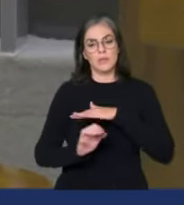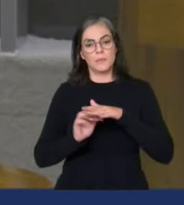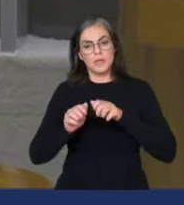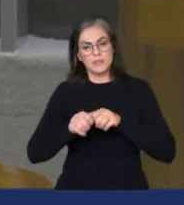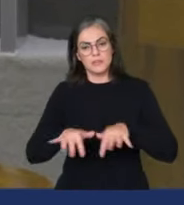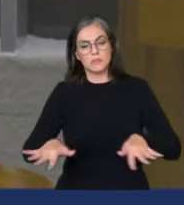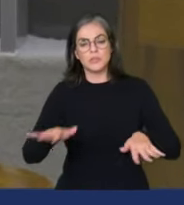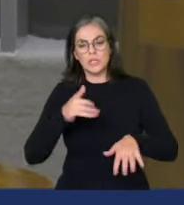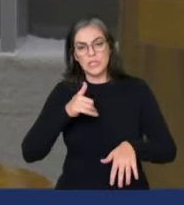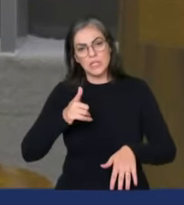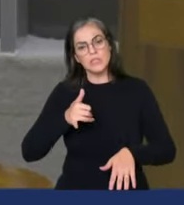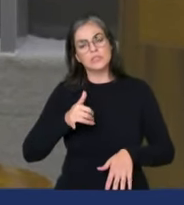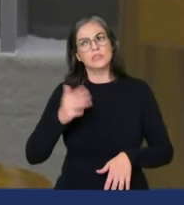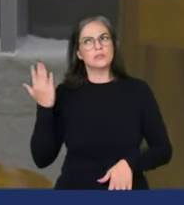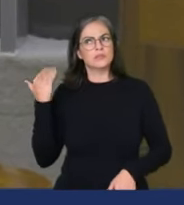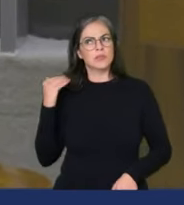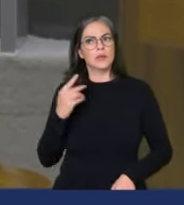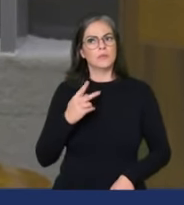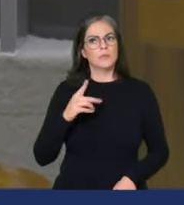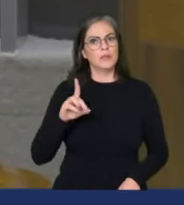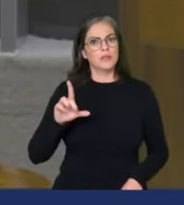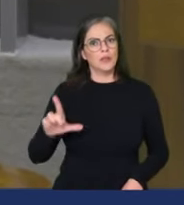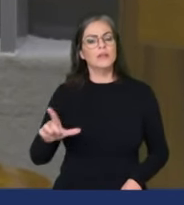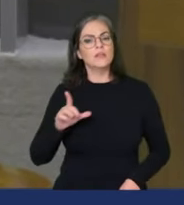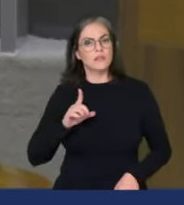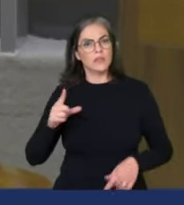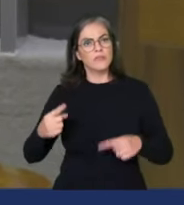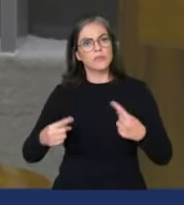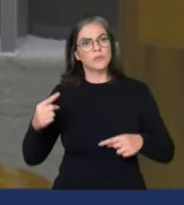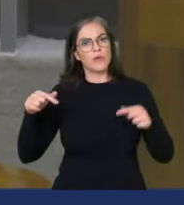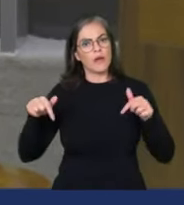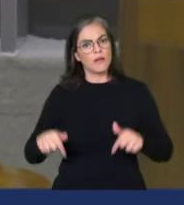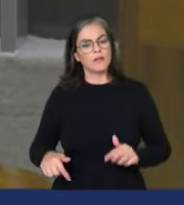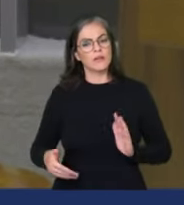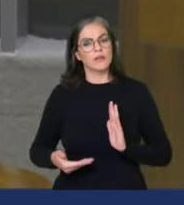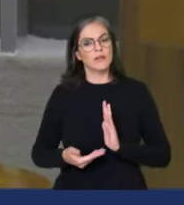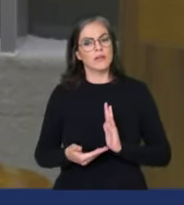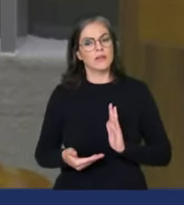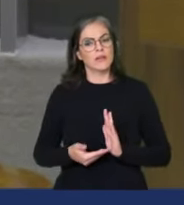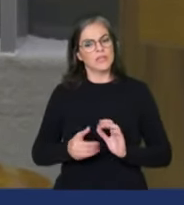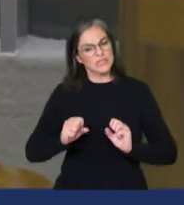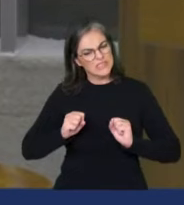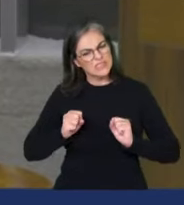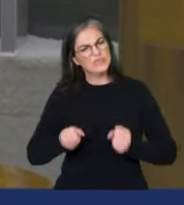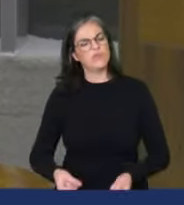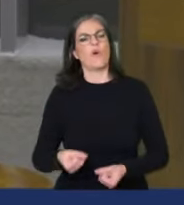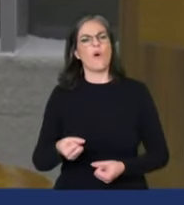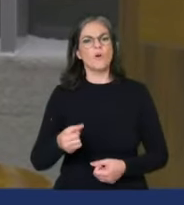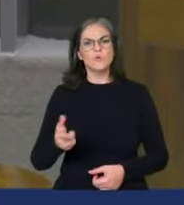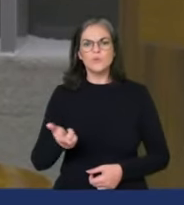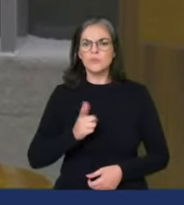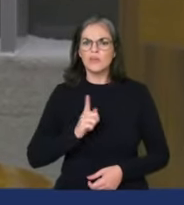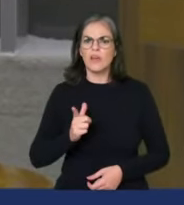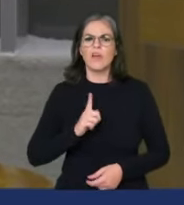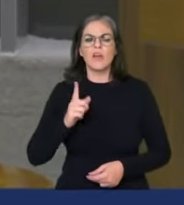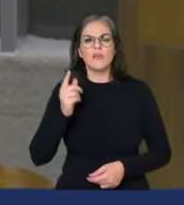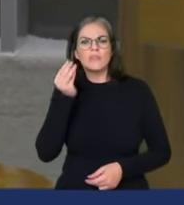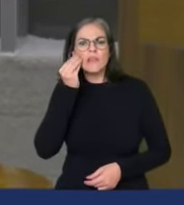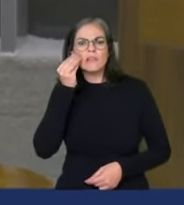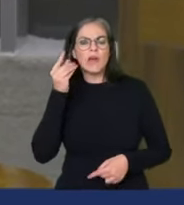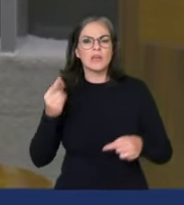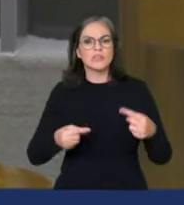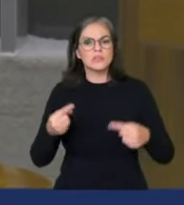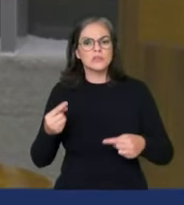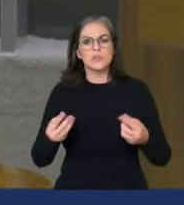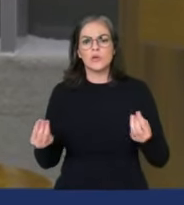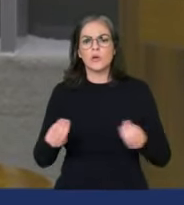nessa casa para discutir, na raça, digamos assim, a diminuição da